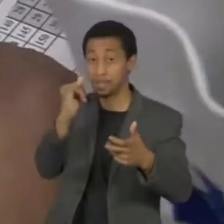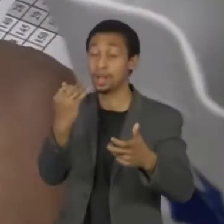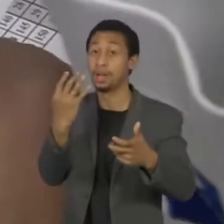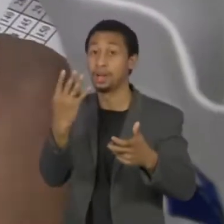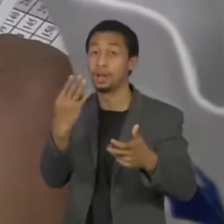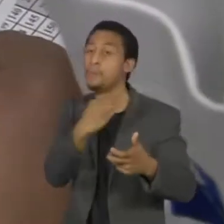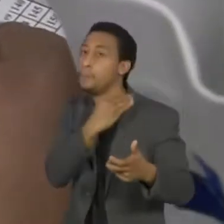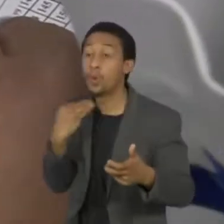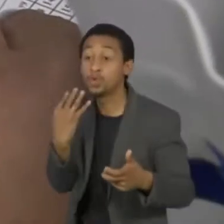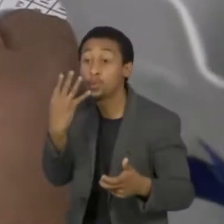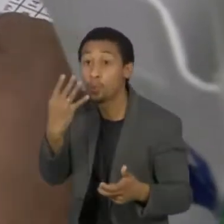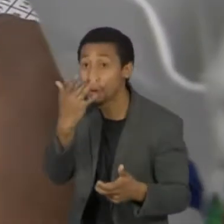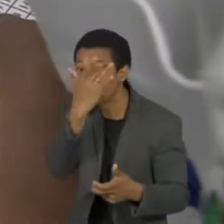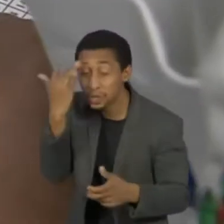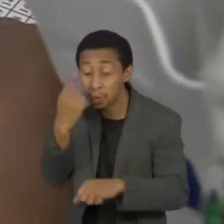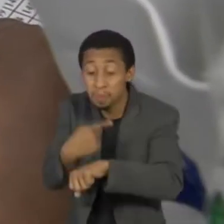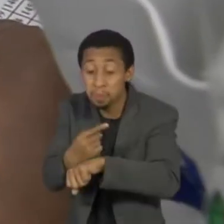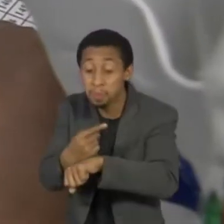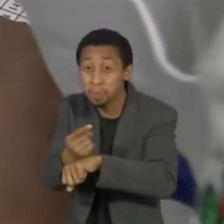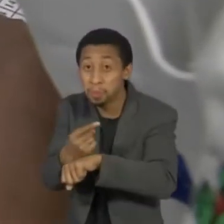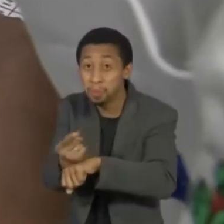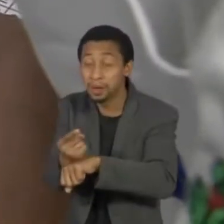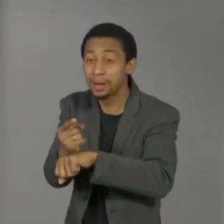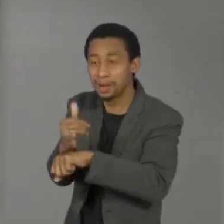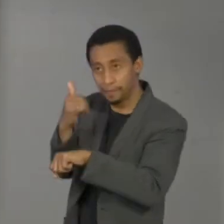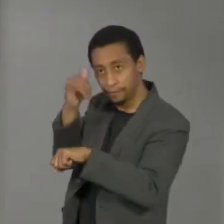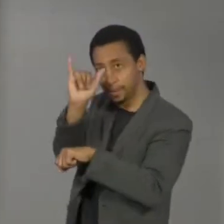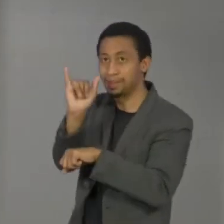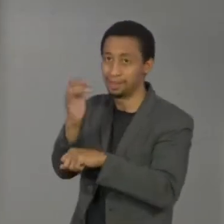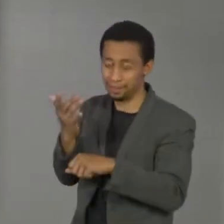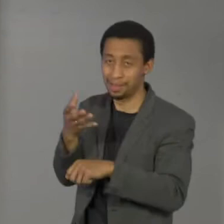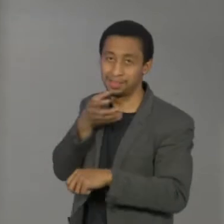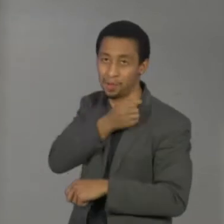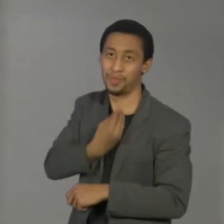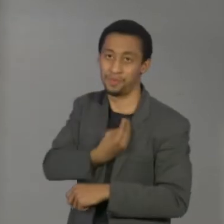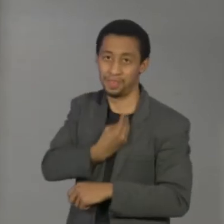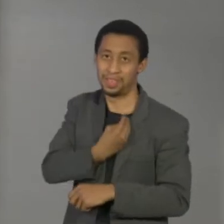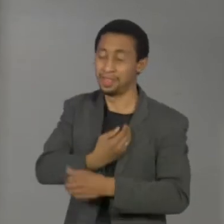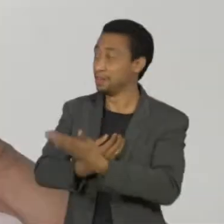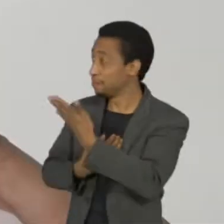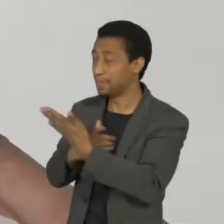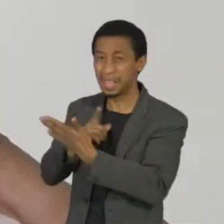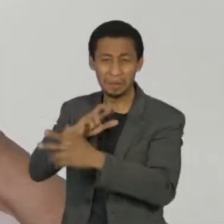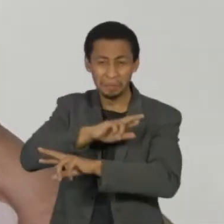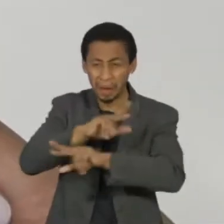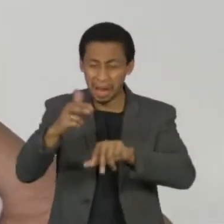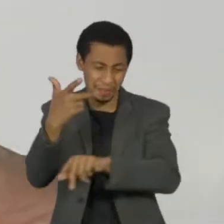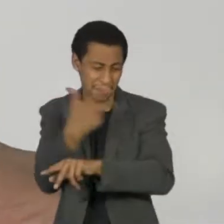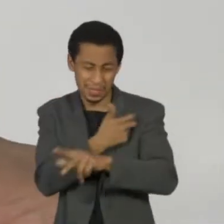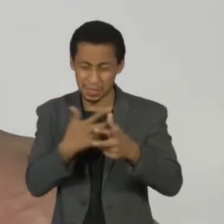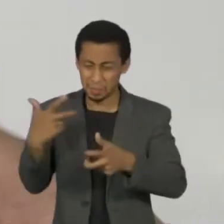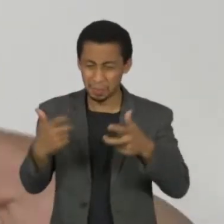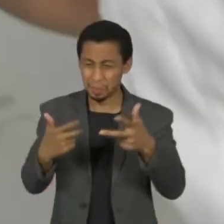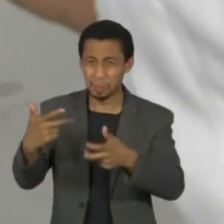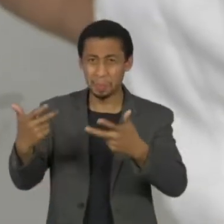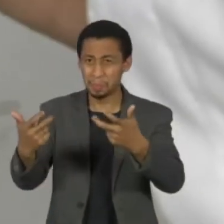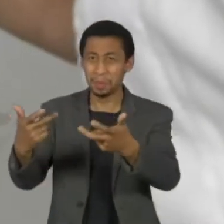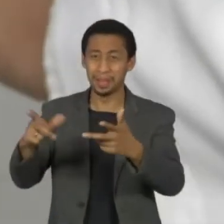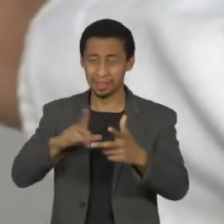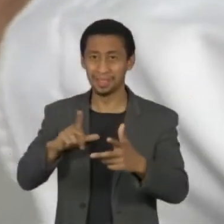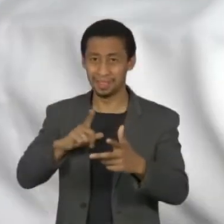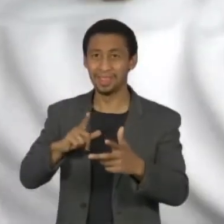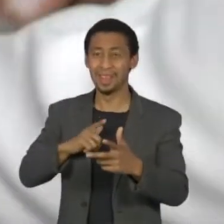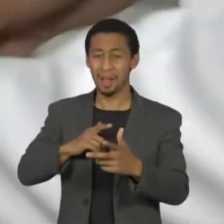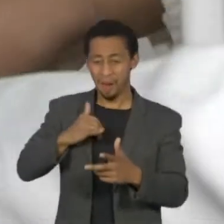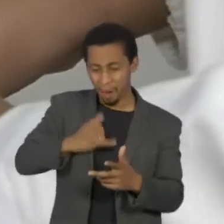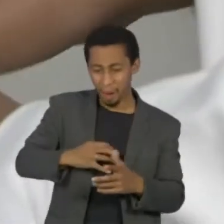minuto. O levantamento tem como base doenças como difteria, sarampo, coqueluche, poliomielite, rotavírus, pneumonia,